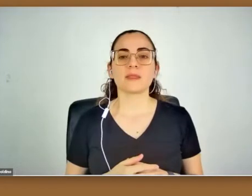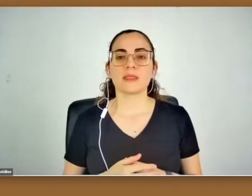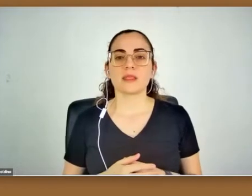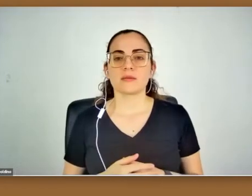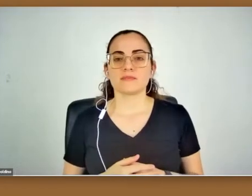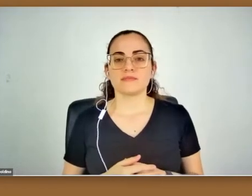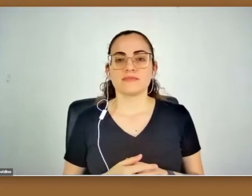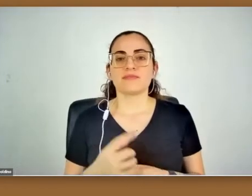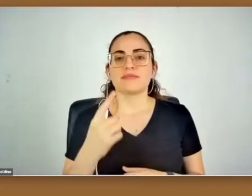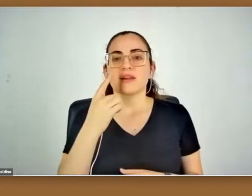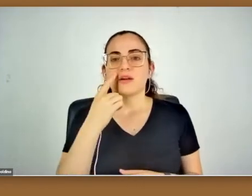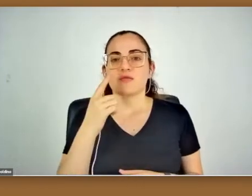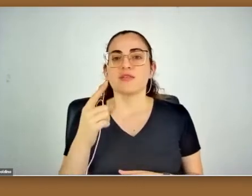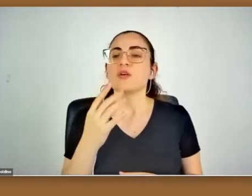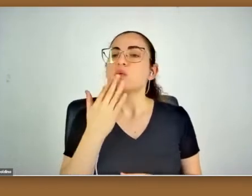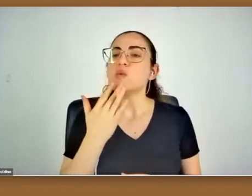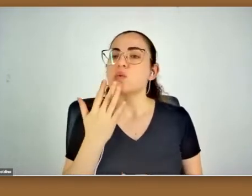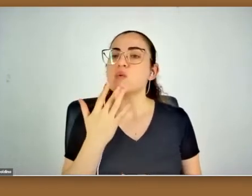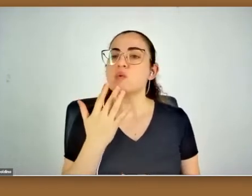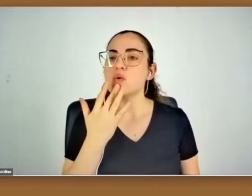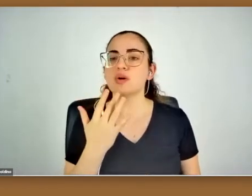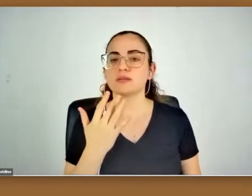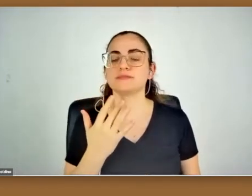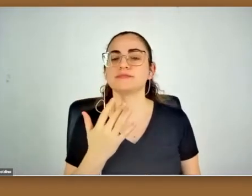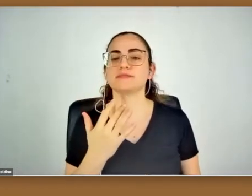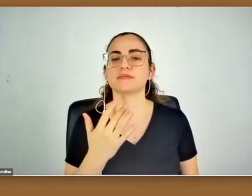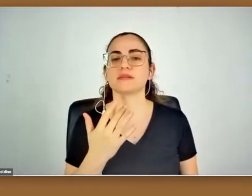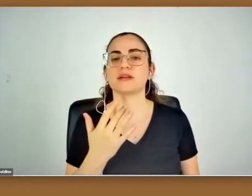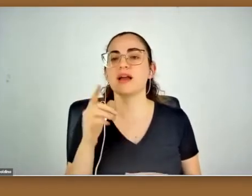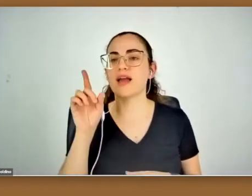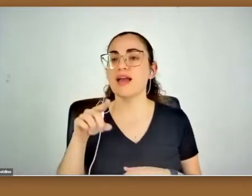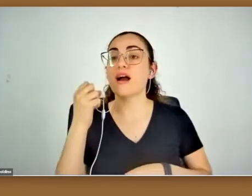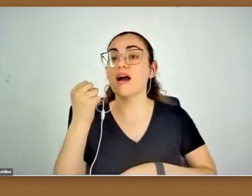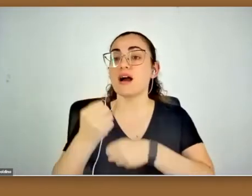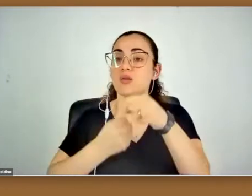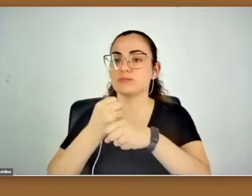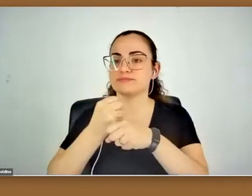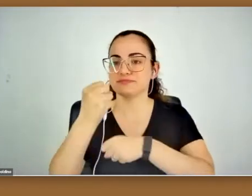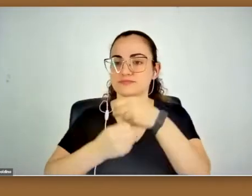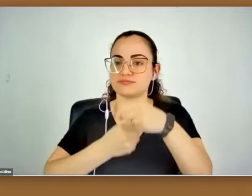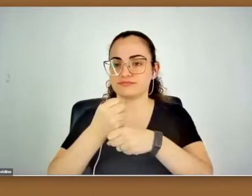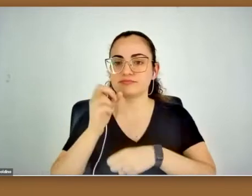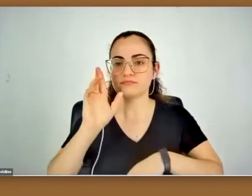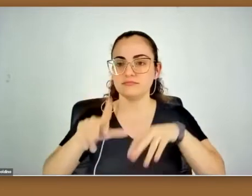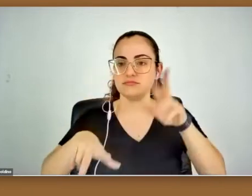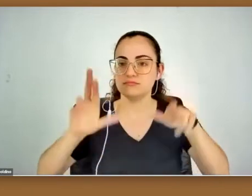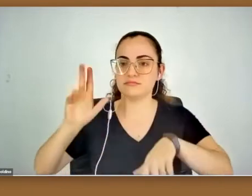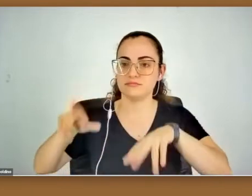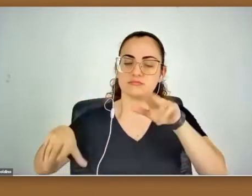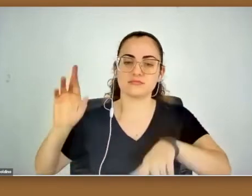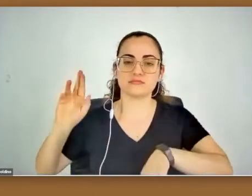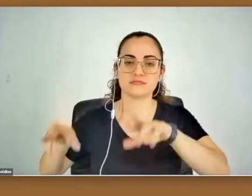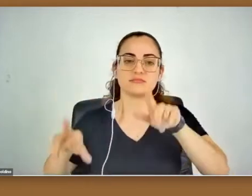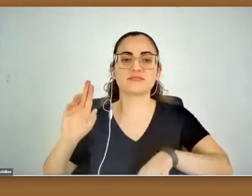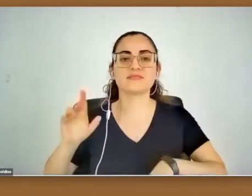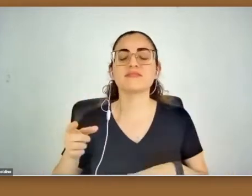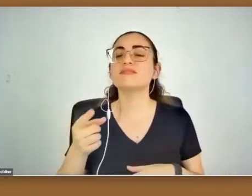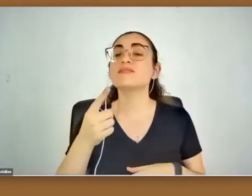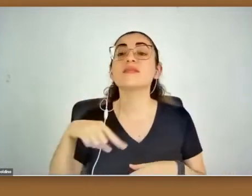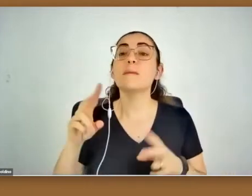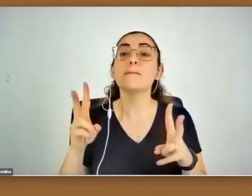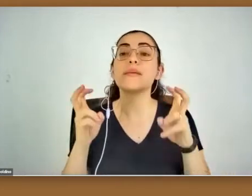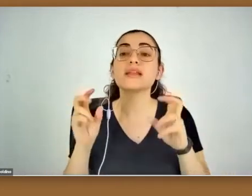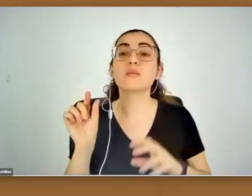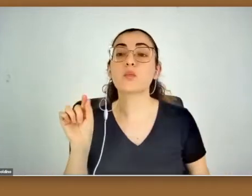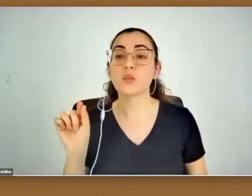anos, né, de 2019 a 2020. O que a gente consegue observar, pessoal? Em todos os anos a gente tem